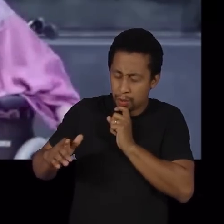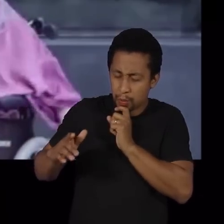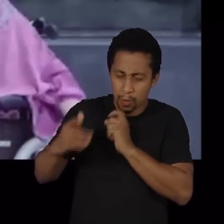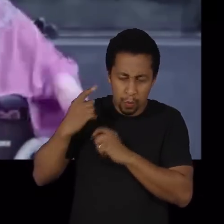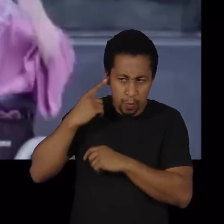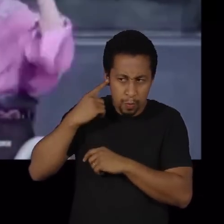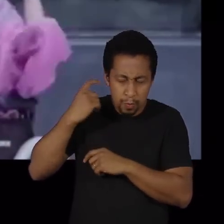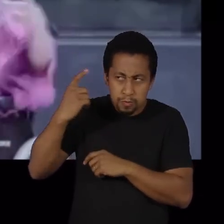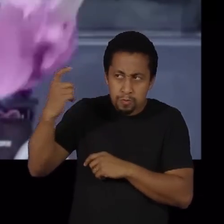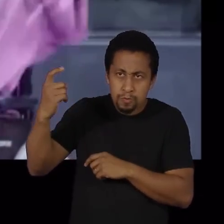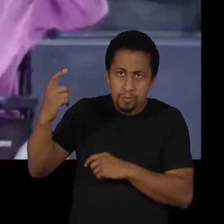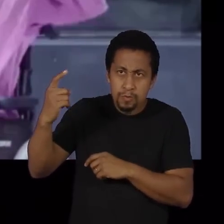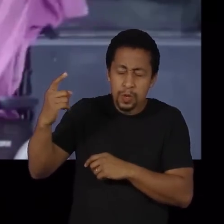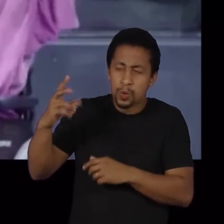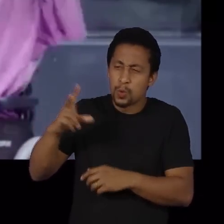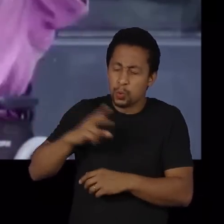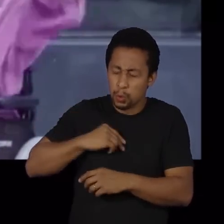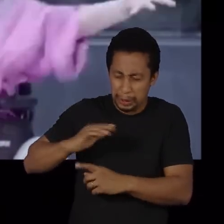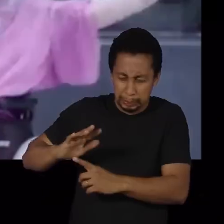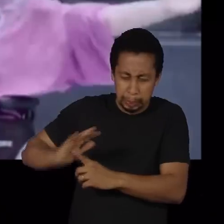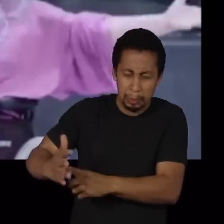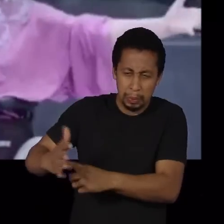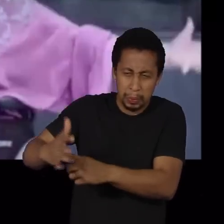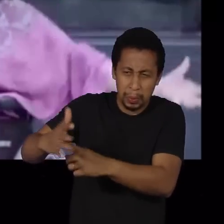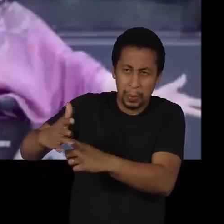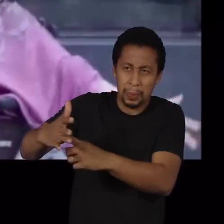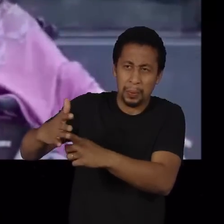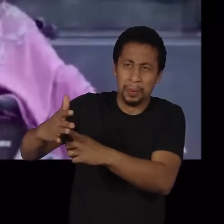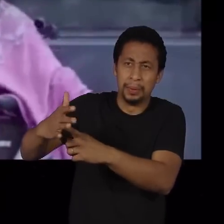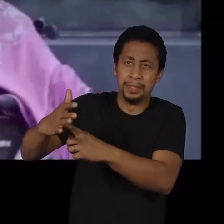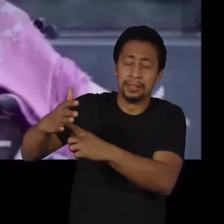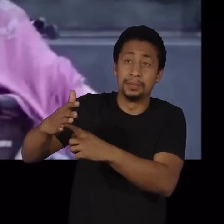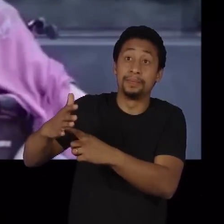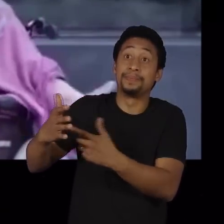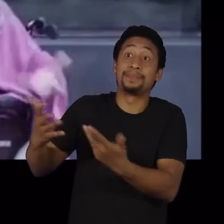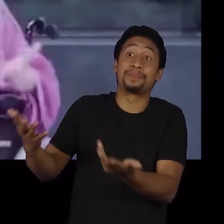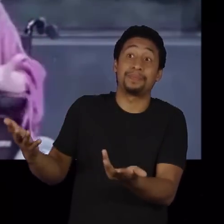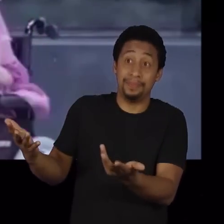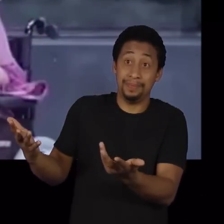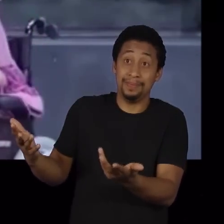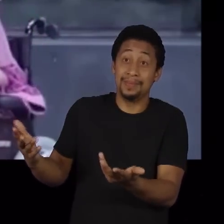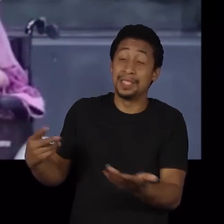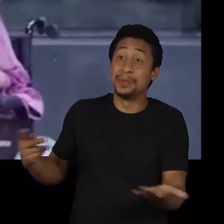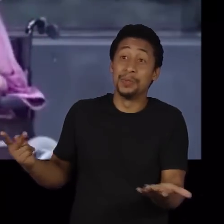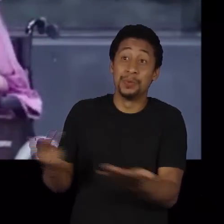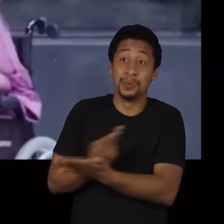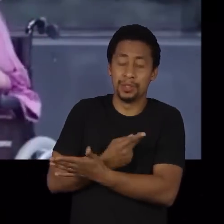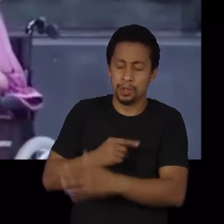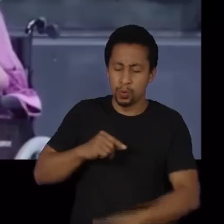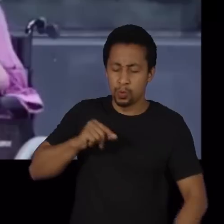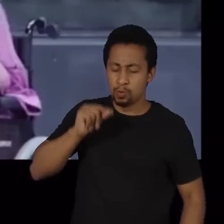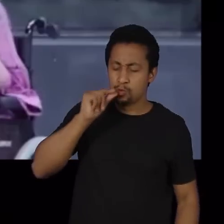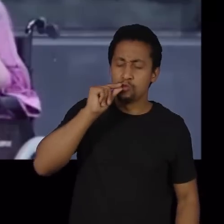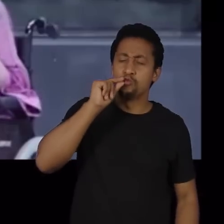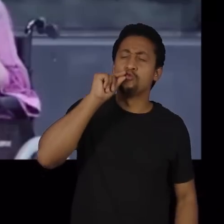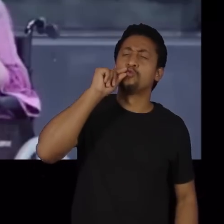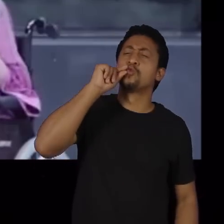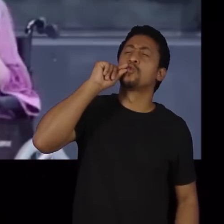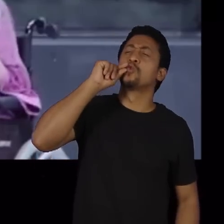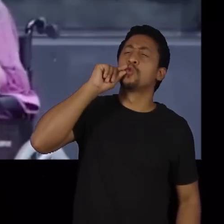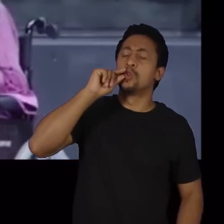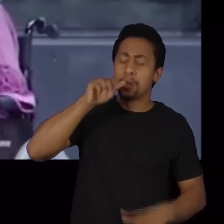do motor que arranca. A primeira tragada de fumo que enche